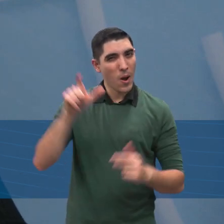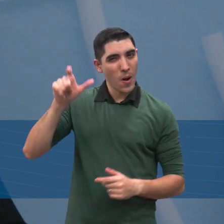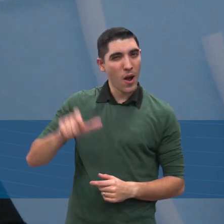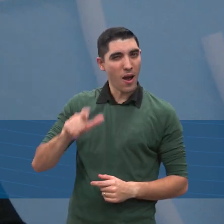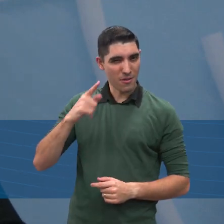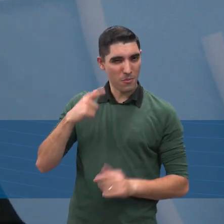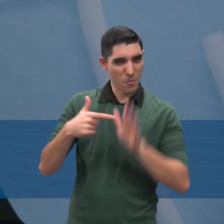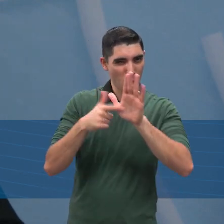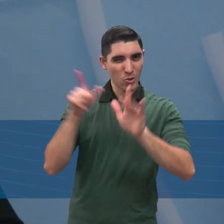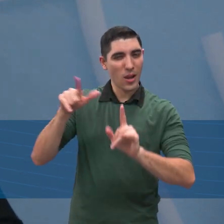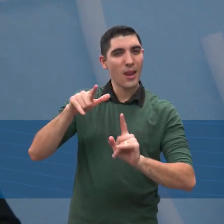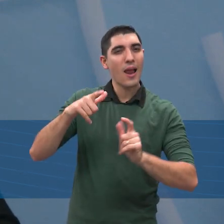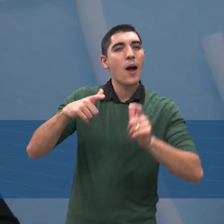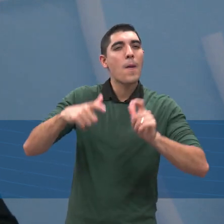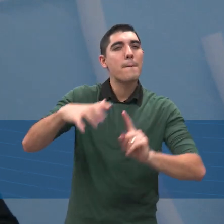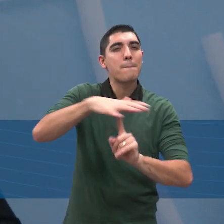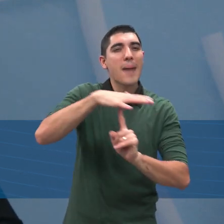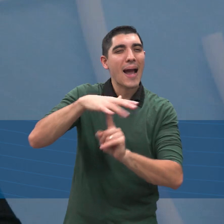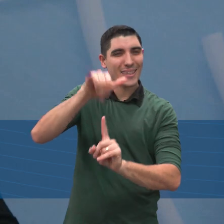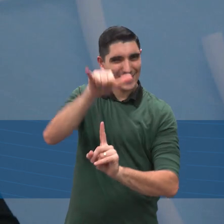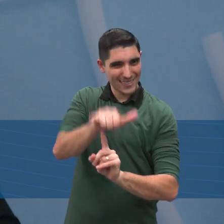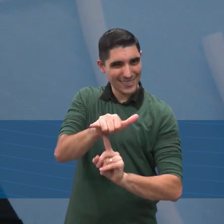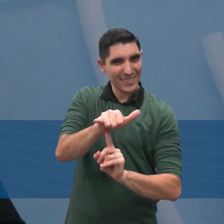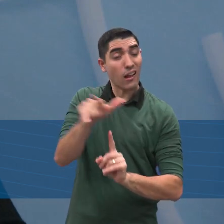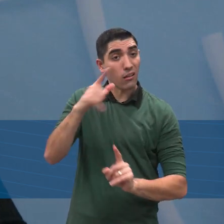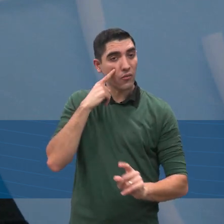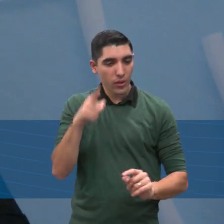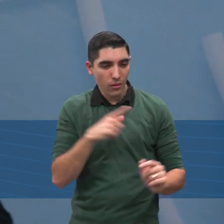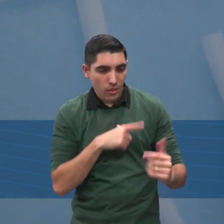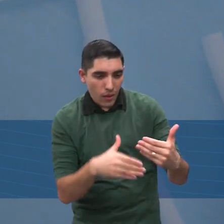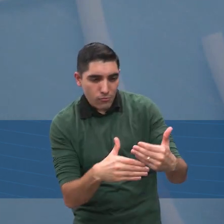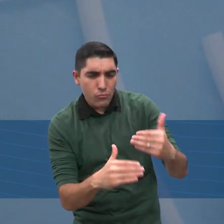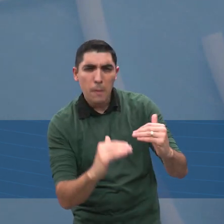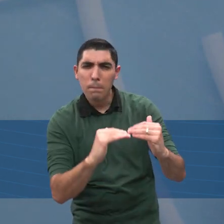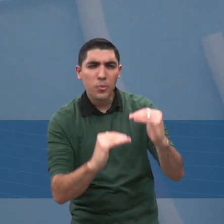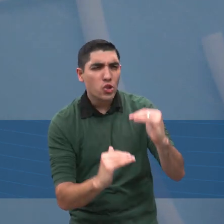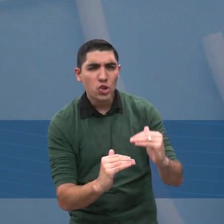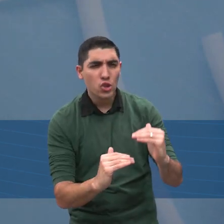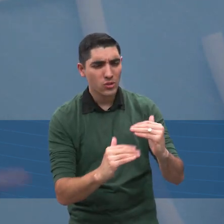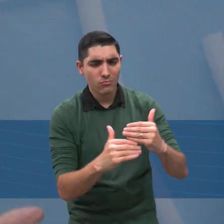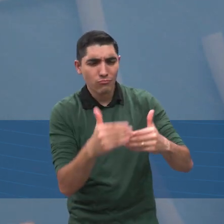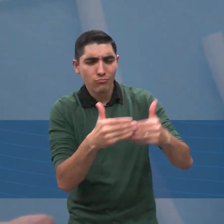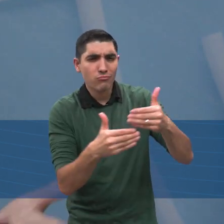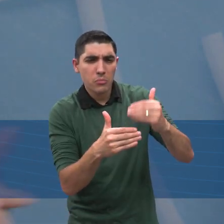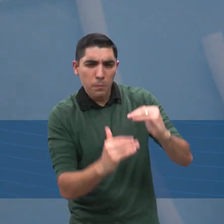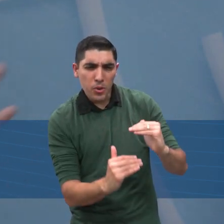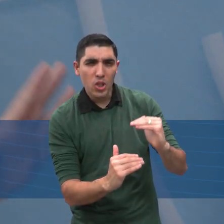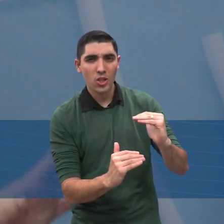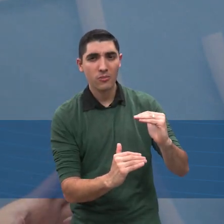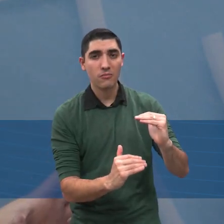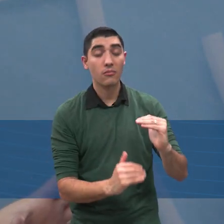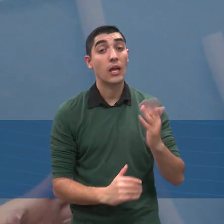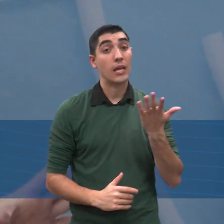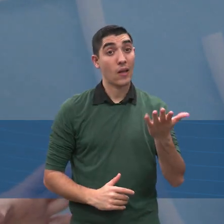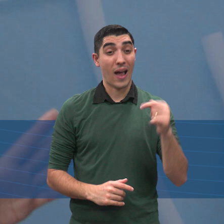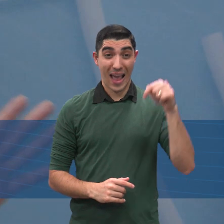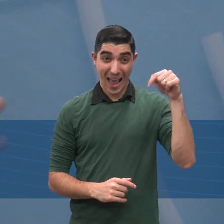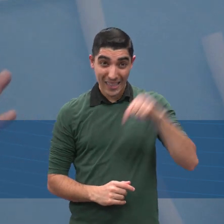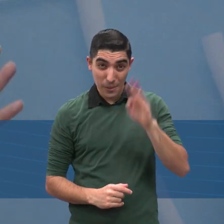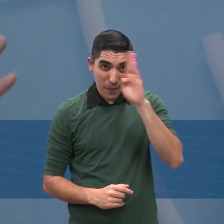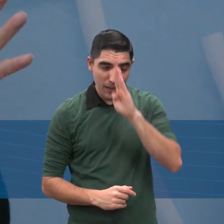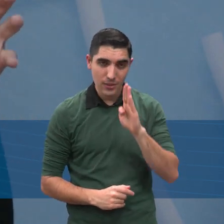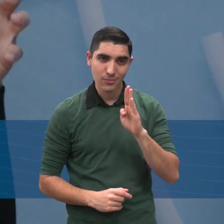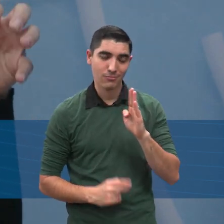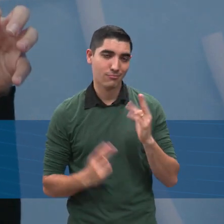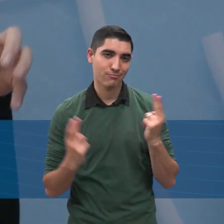do Parque Santos Dumont, que ali tem um muro bem baixinho, né? Que lá também é assim. Aqui, eu acho impensável, né, a